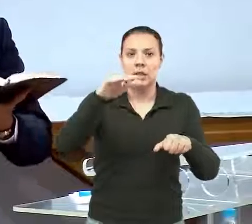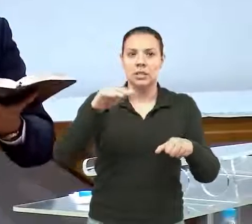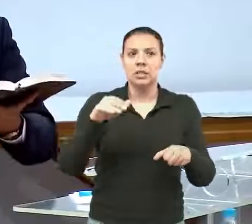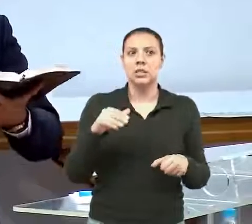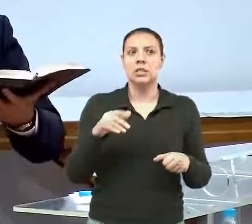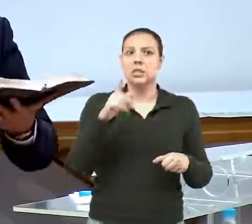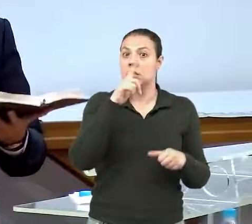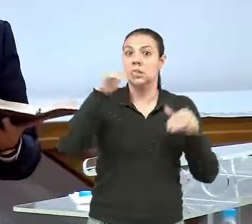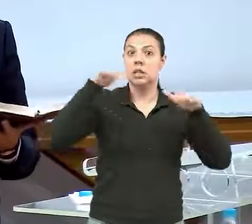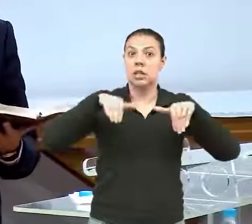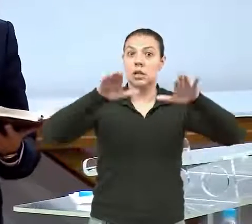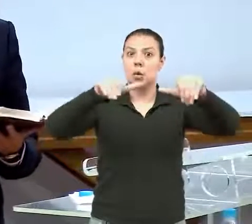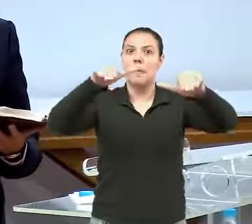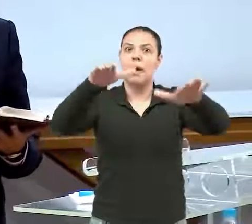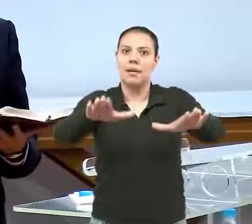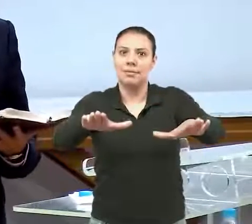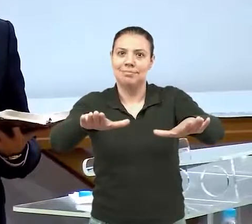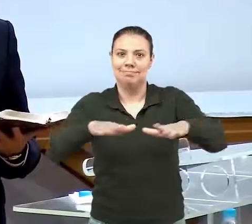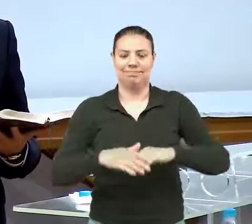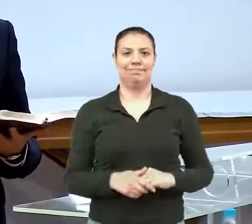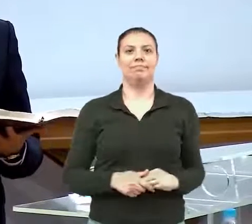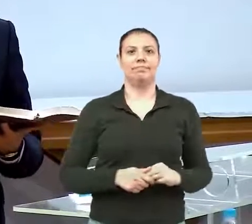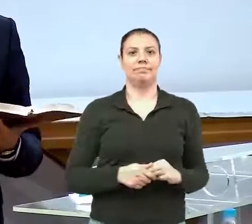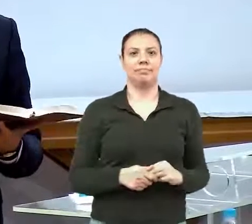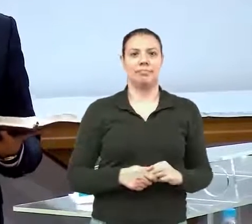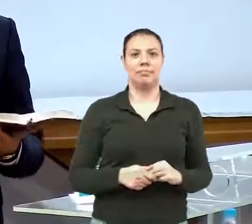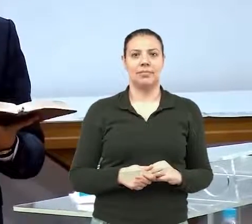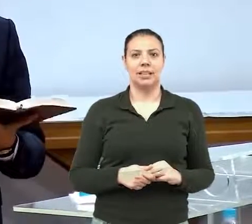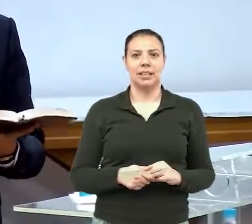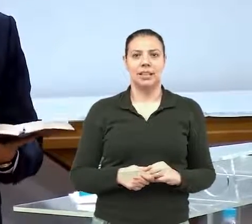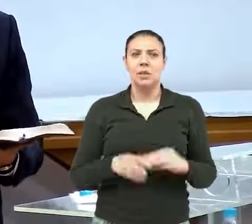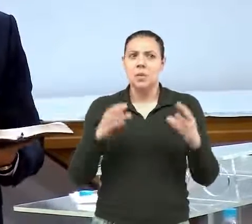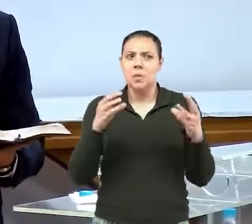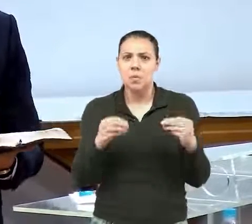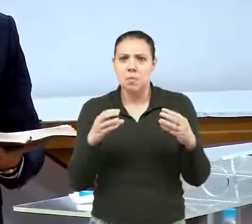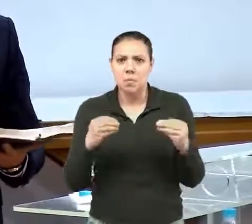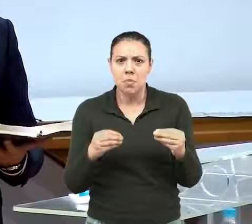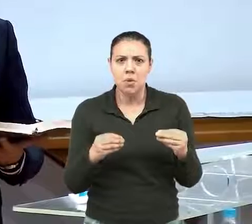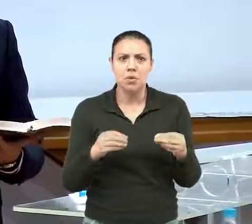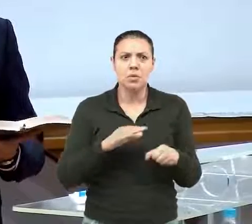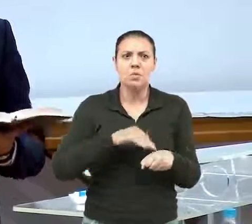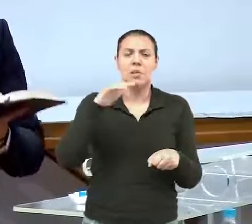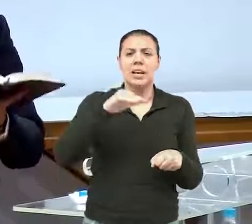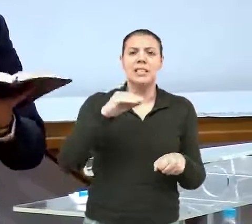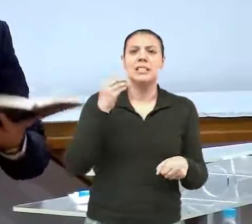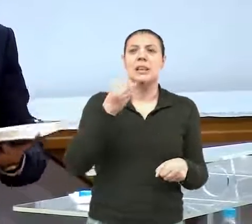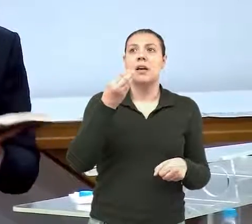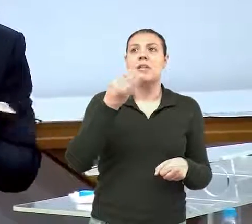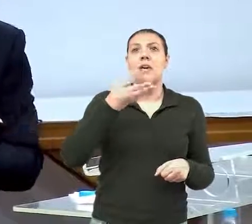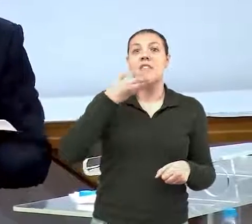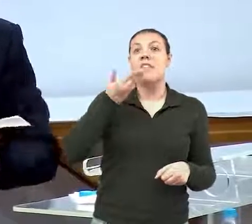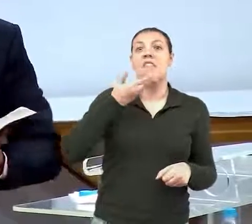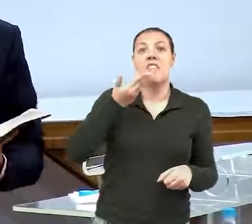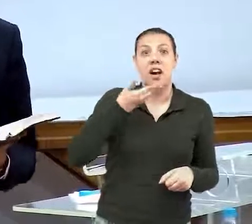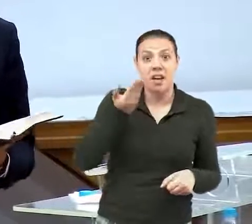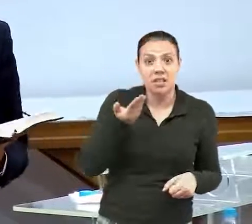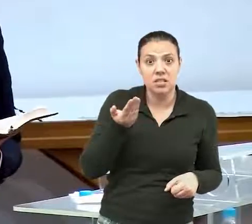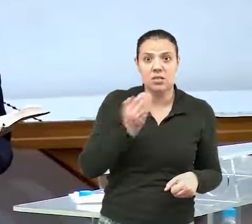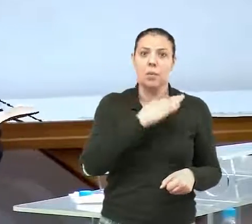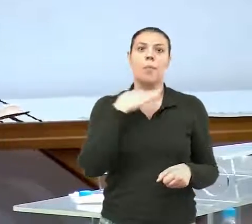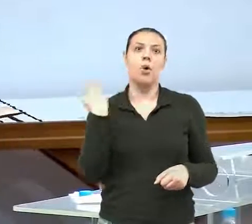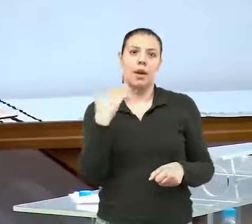Uma situação de risco, de naufrágio, de afogamento, é muito maior nos rios do que no